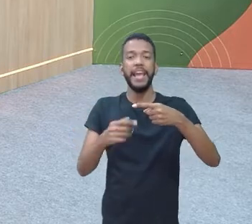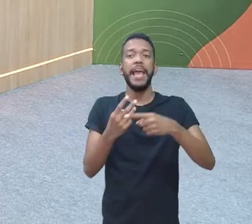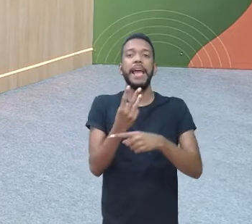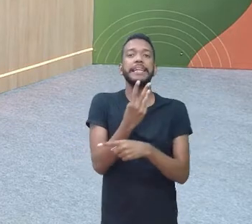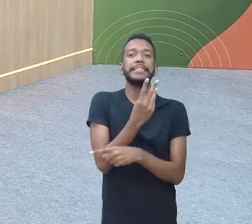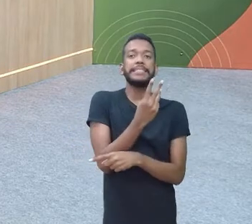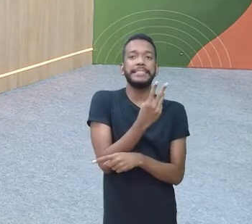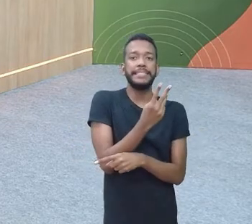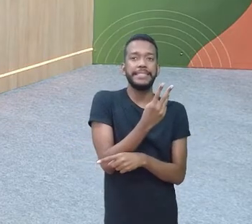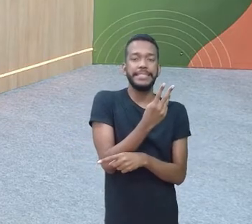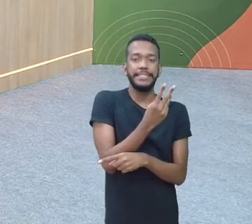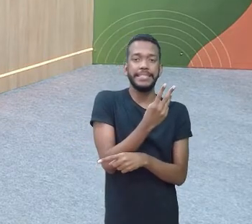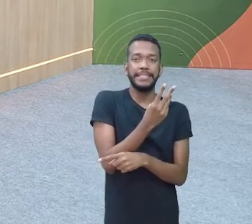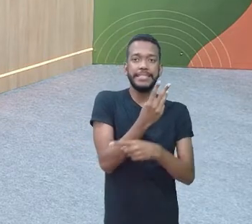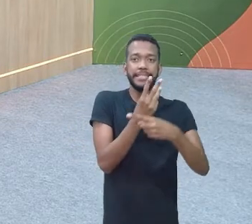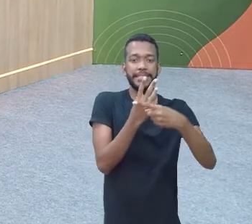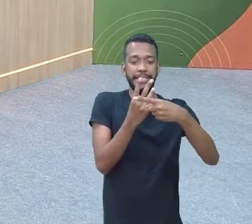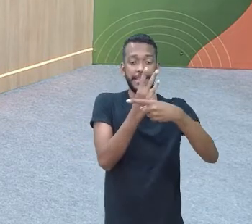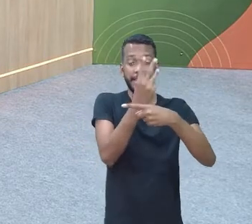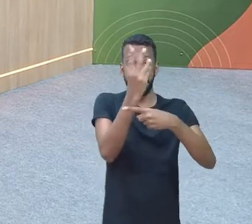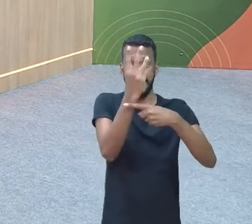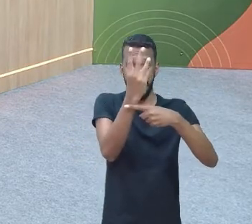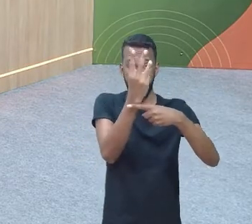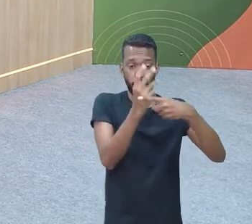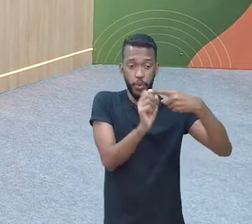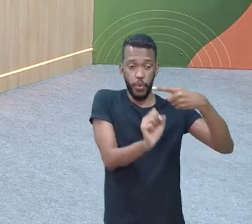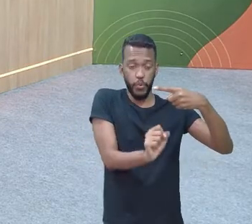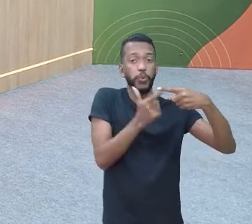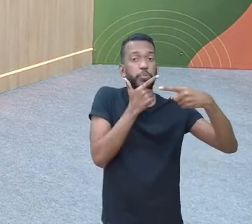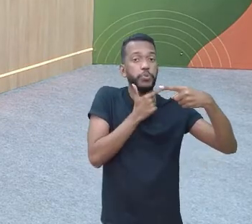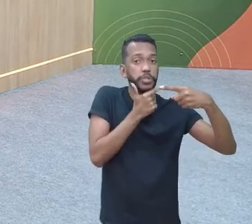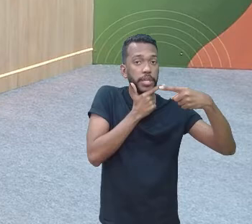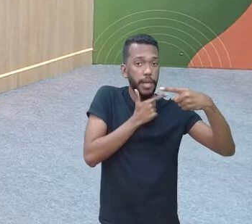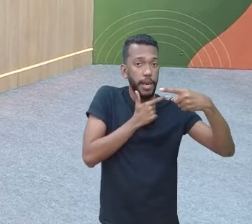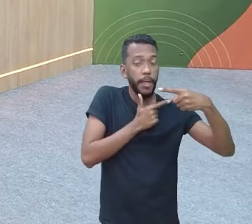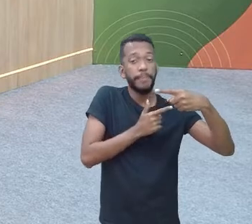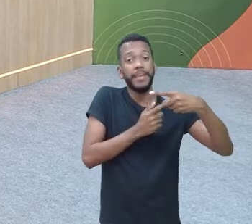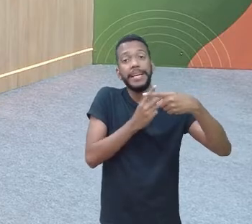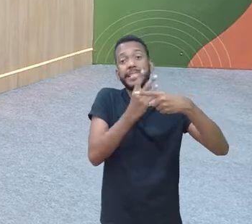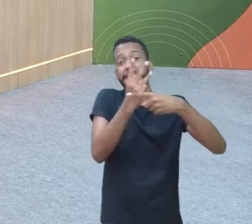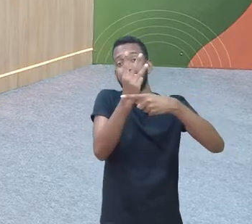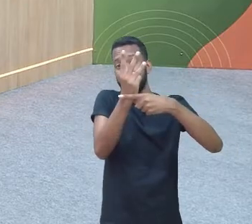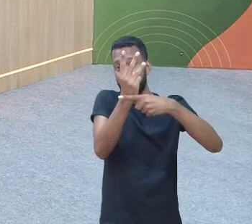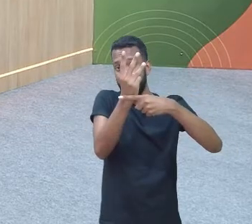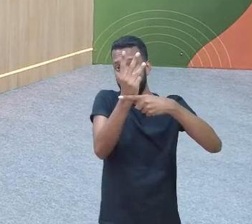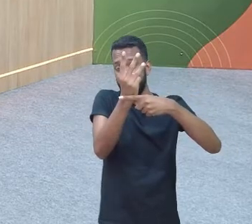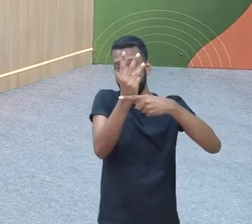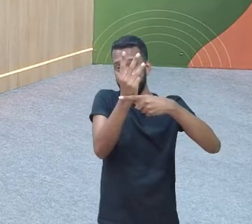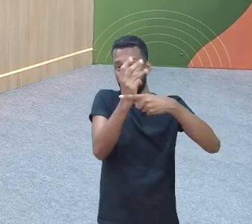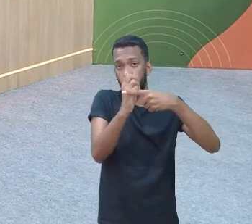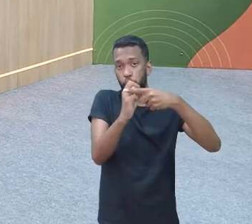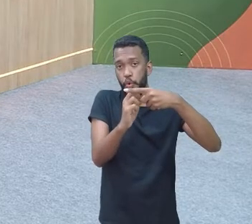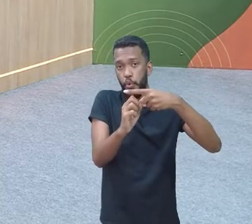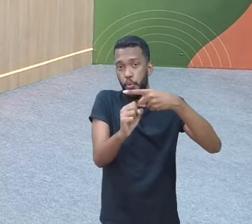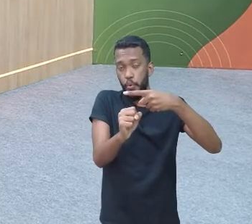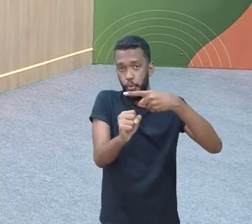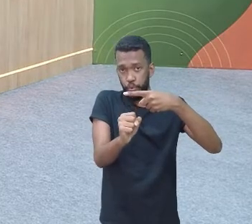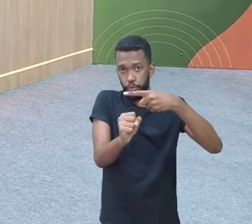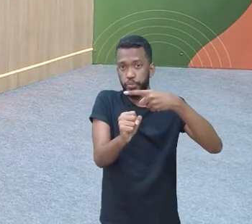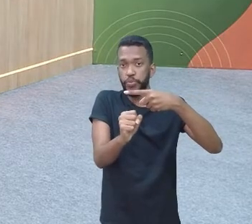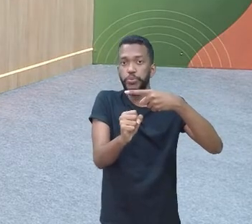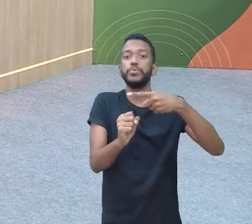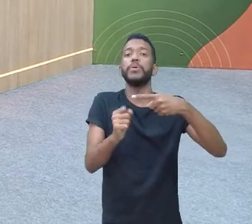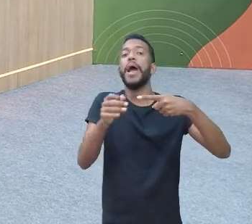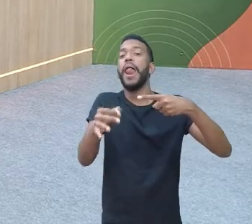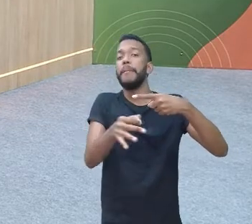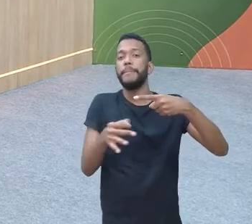ser mussarela, ó, tenho 3 partes aqui. 3 partes de 8 vão ser calabresa, ó, 3 partes aqui. E